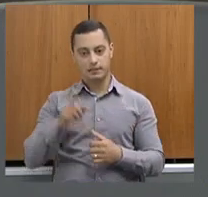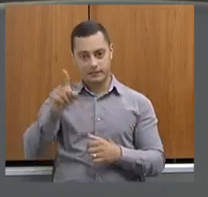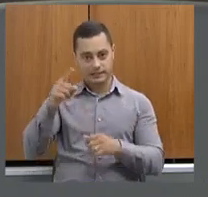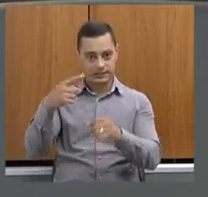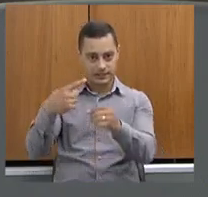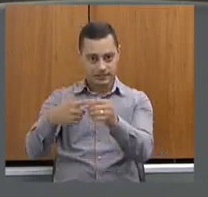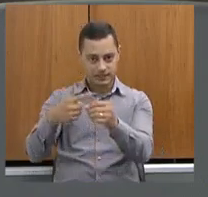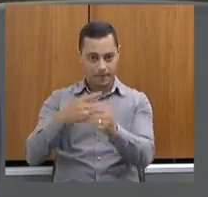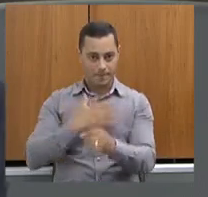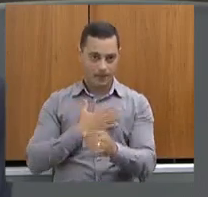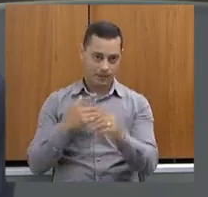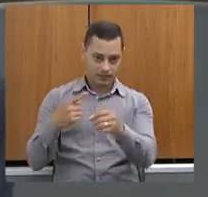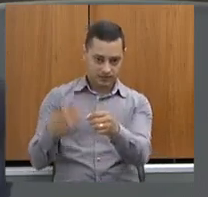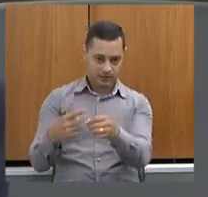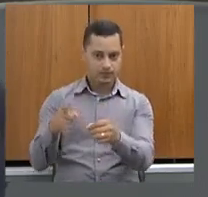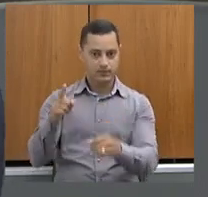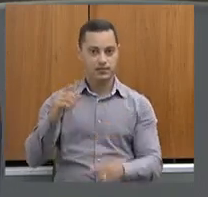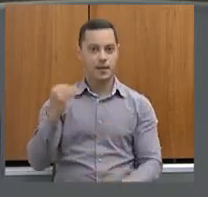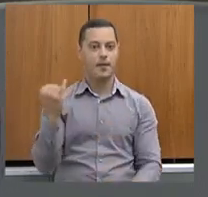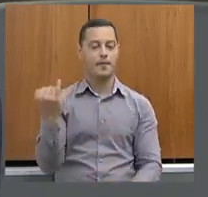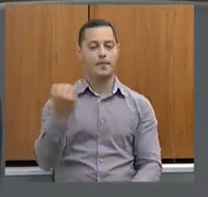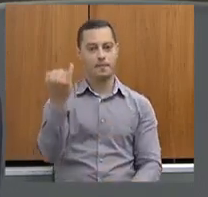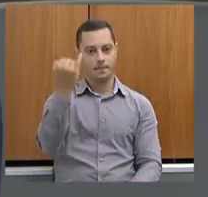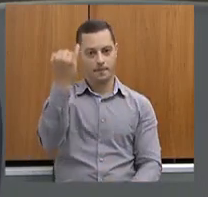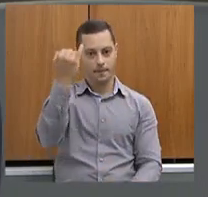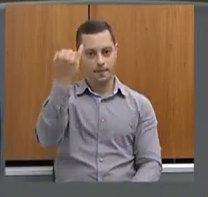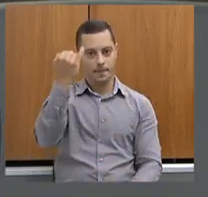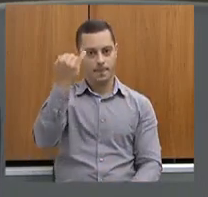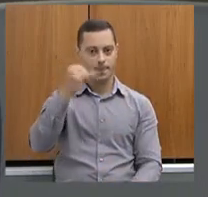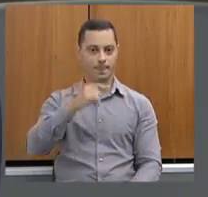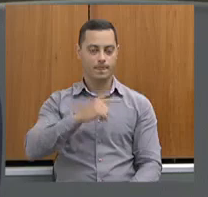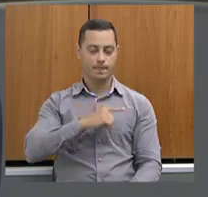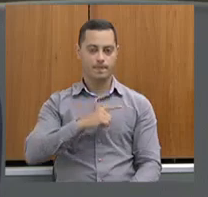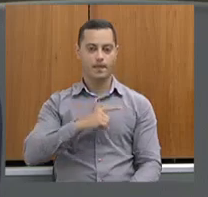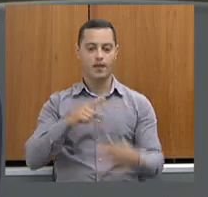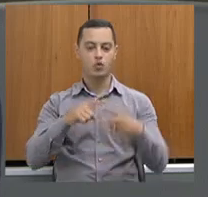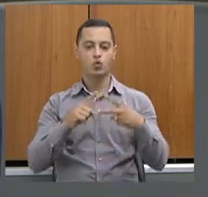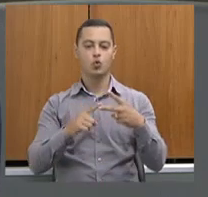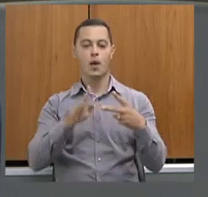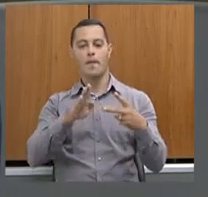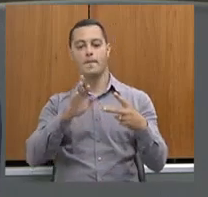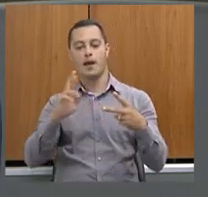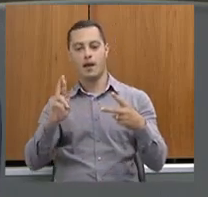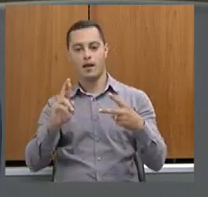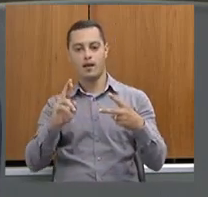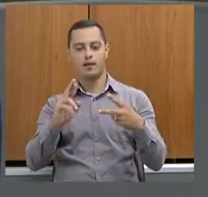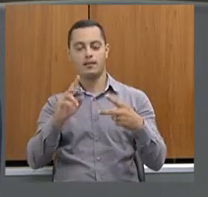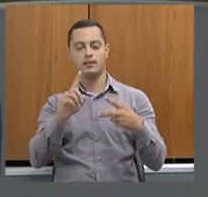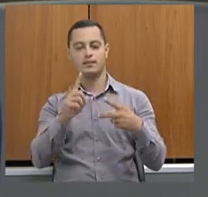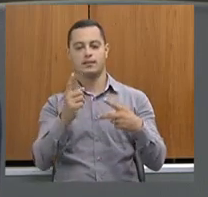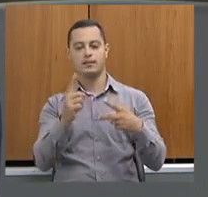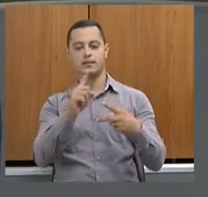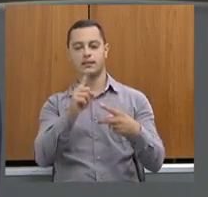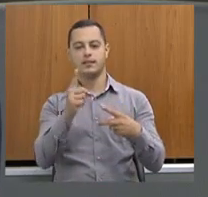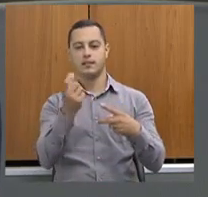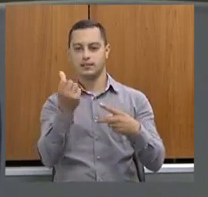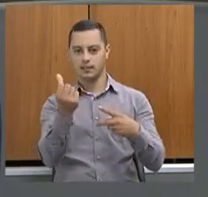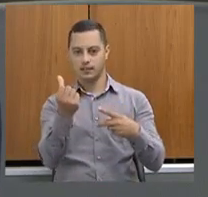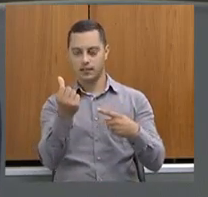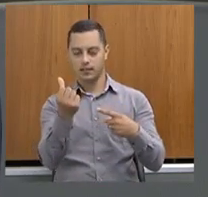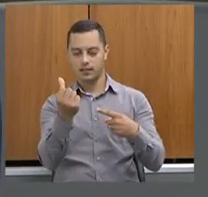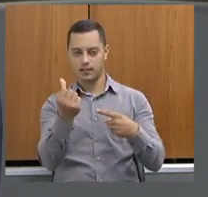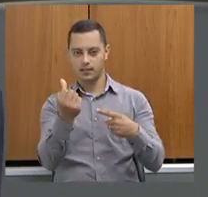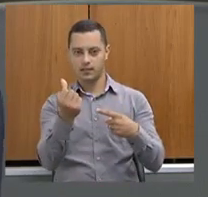uma cidade muito importante ali cortada por duas BRS uma das quais a br-116 que